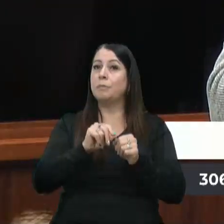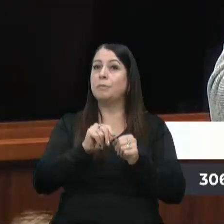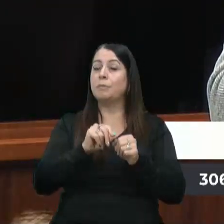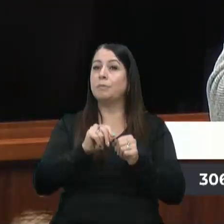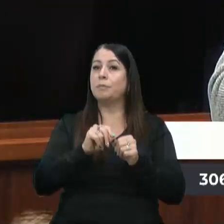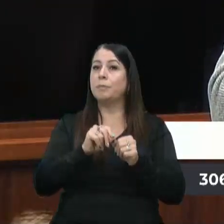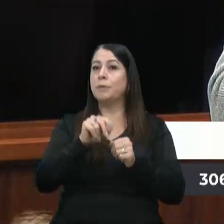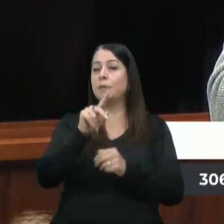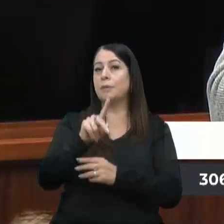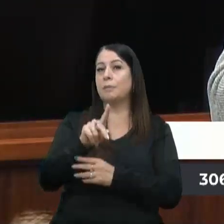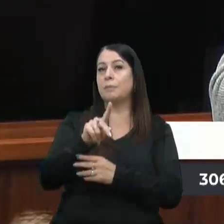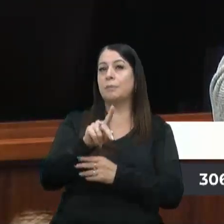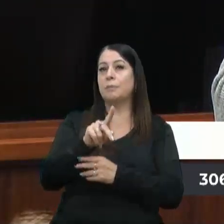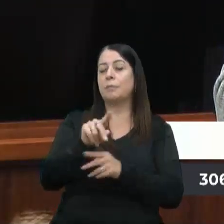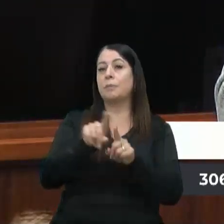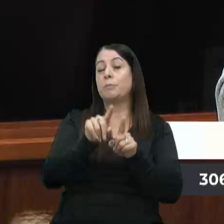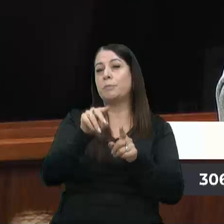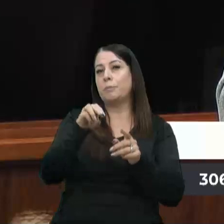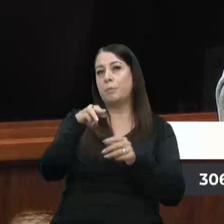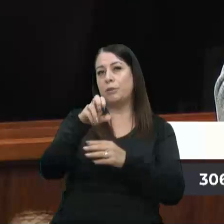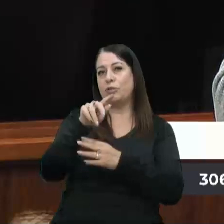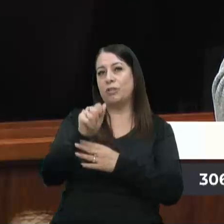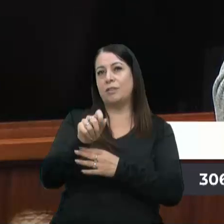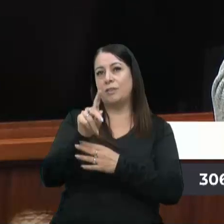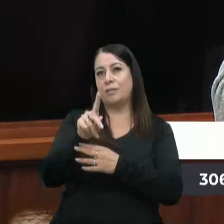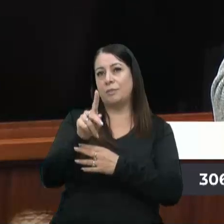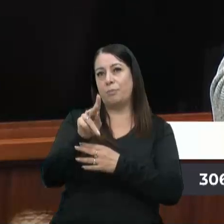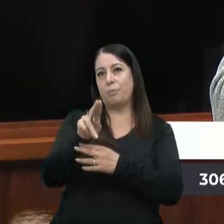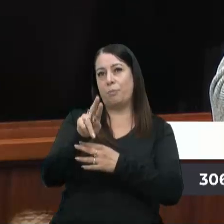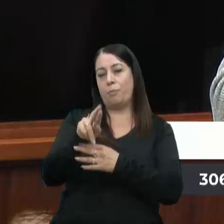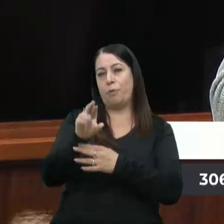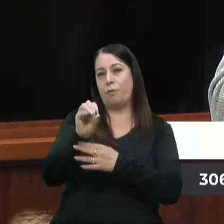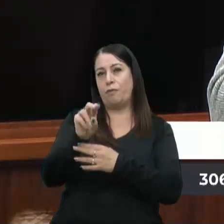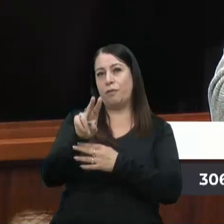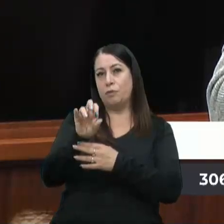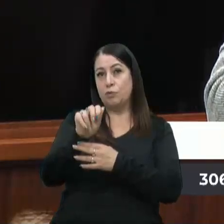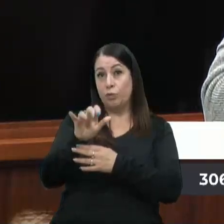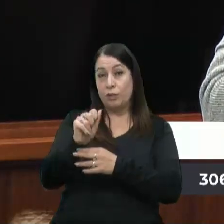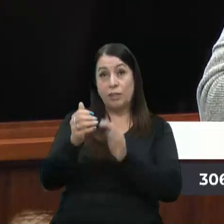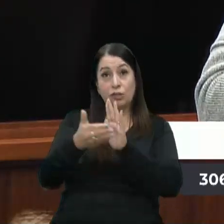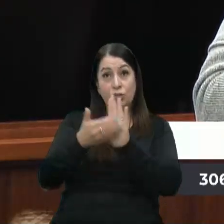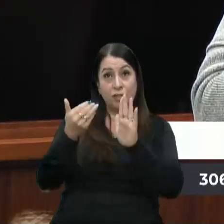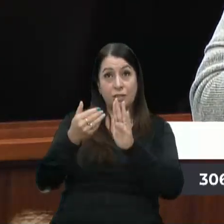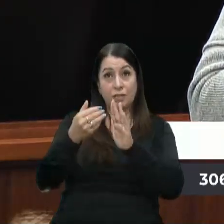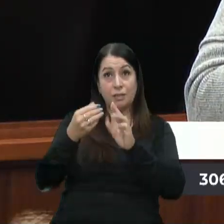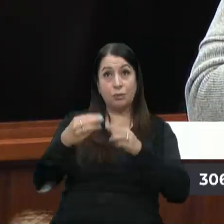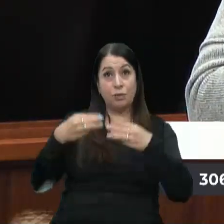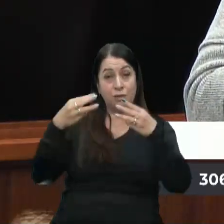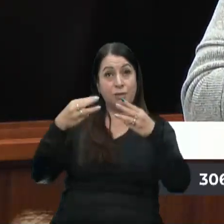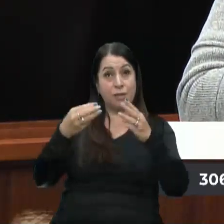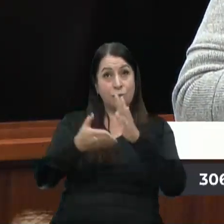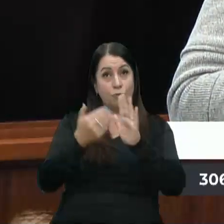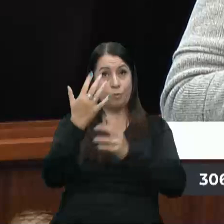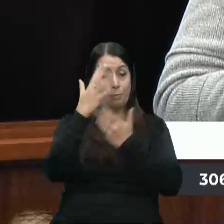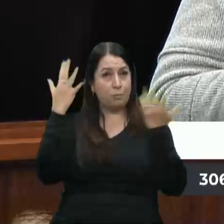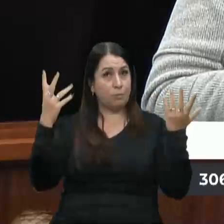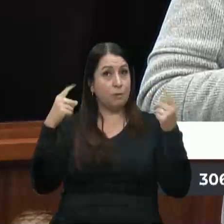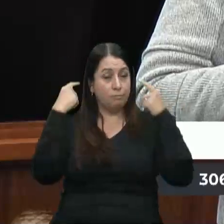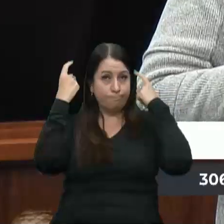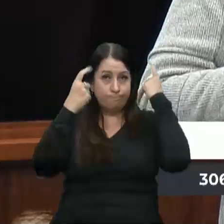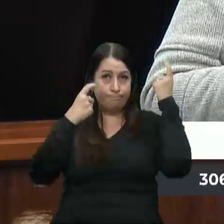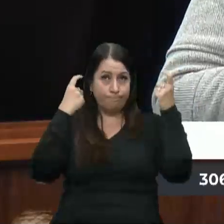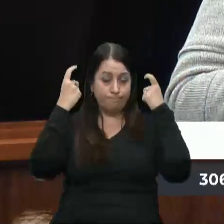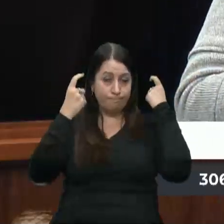pé uma Medida Provisória que tá inspirando no dia primeiro e querem tirar os poderes do Ministério do meio ambiente e isso é preocupante